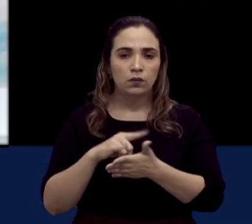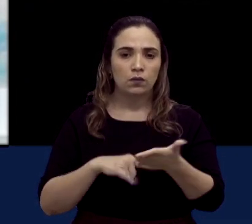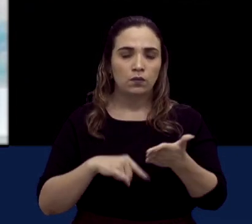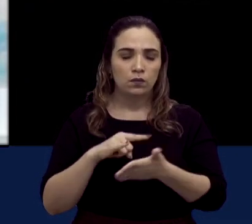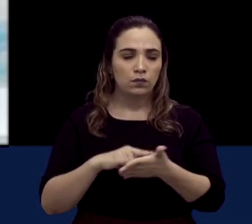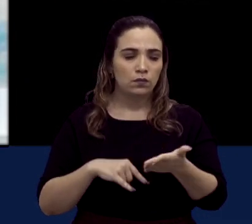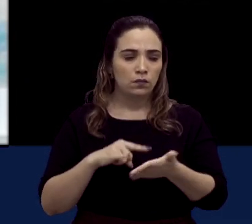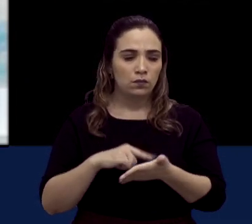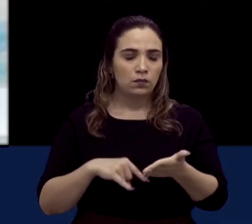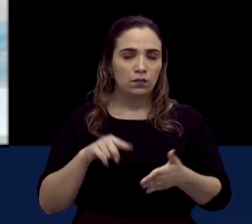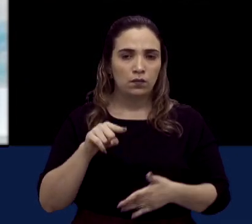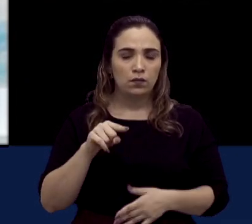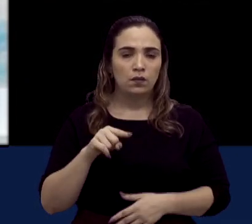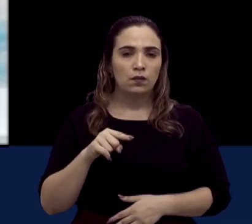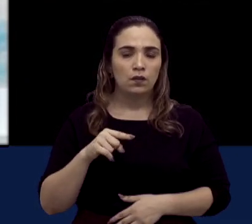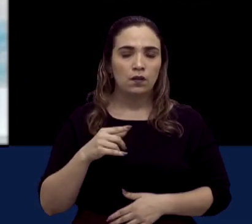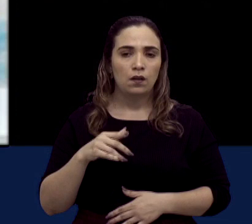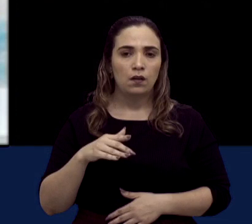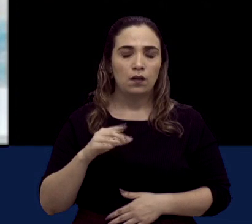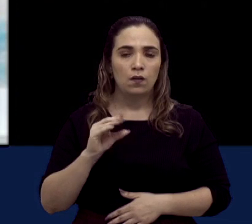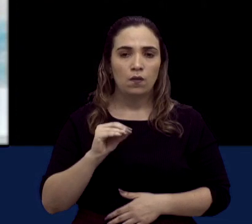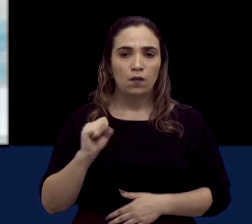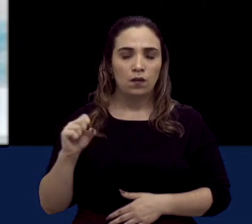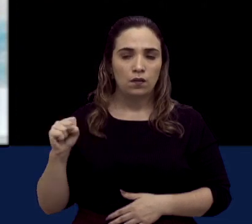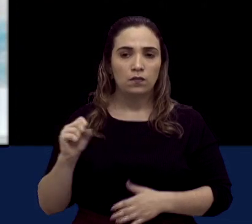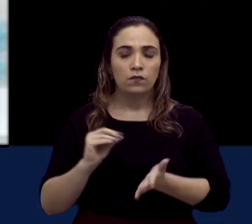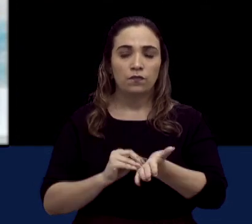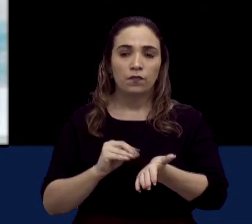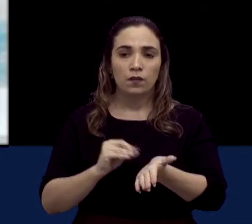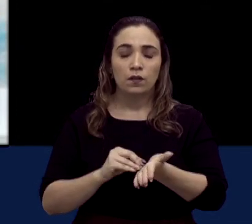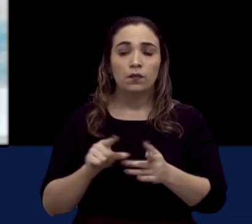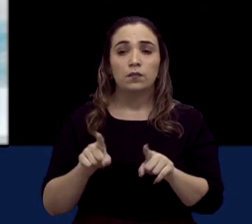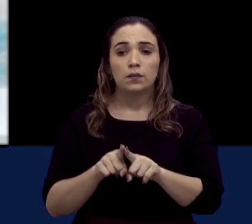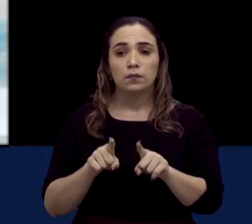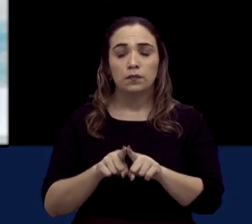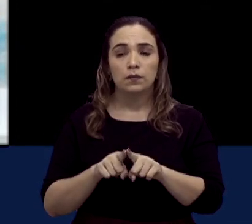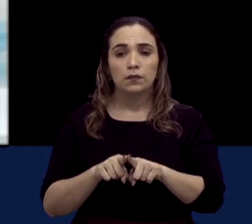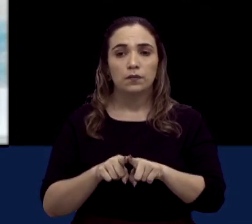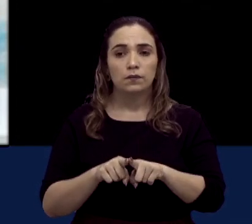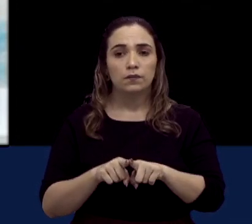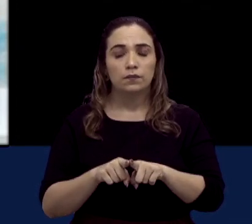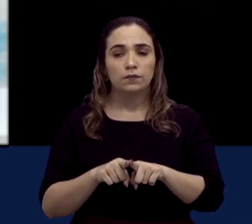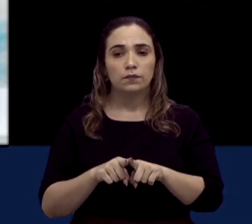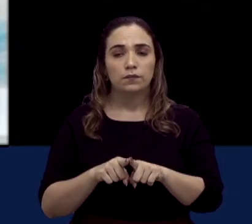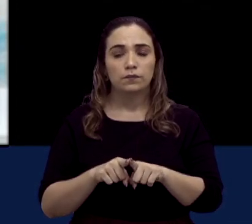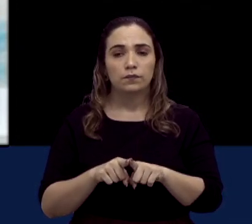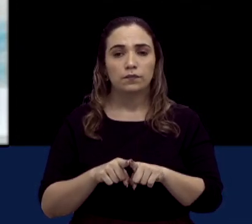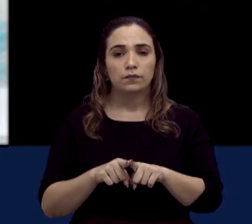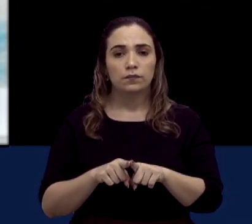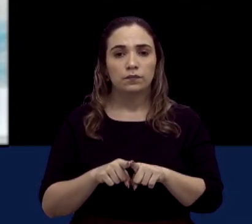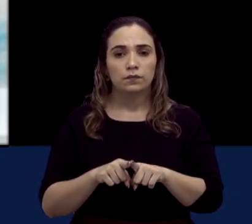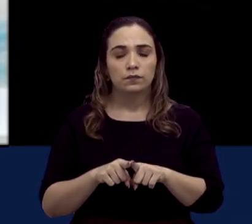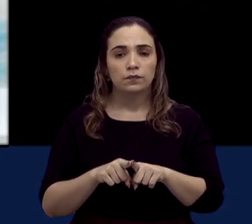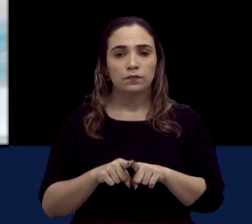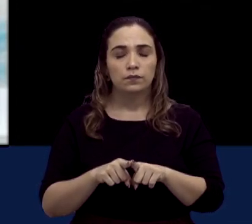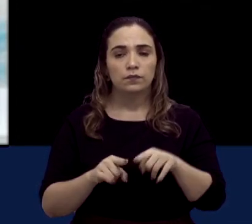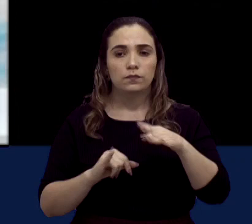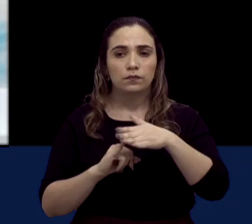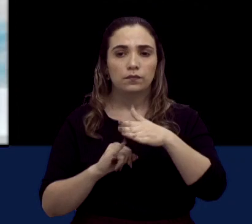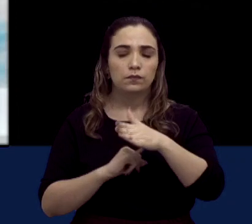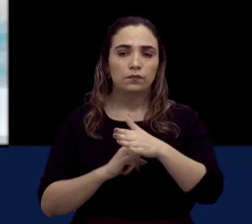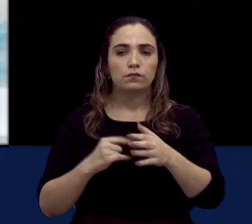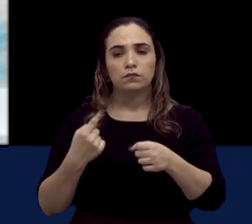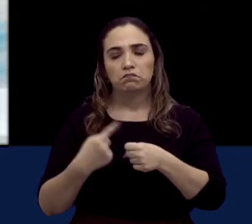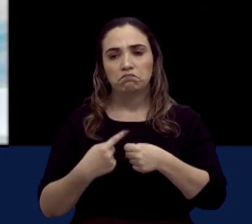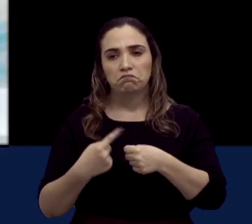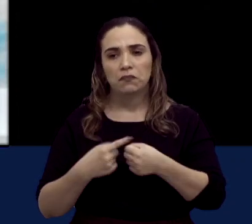o serviço é entregue para a OS e a instituição, o